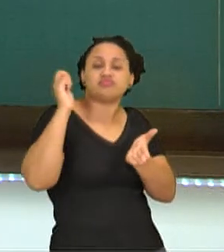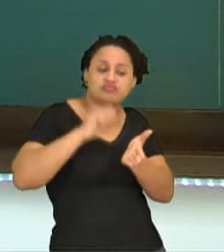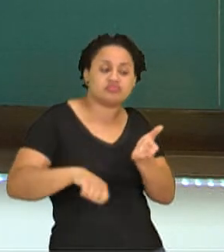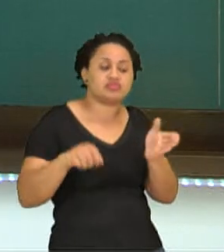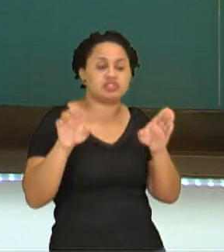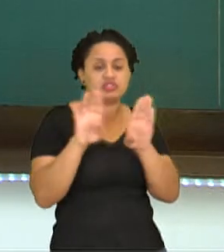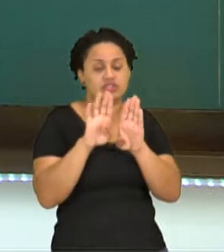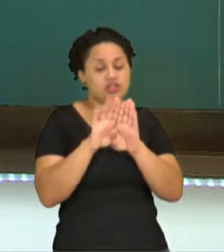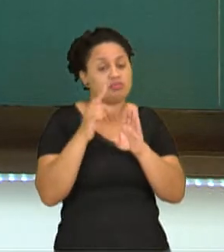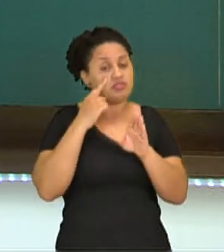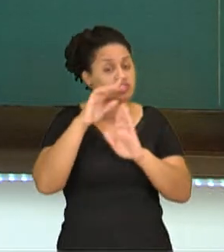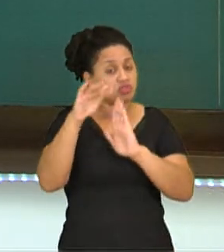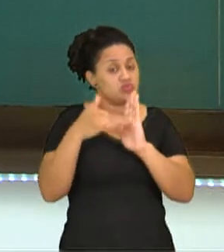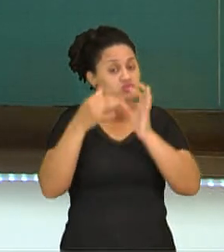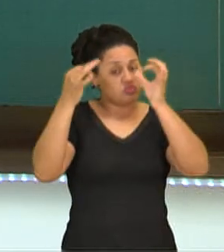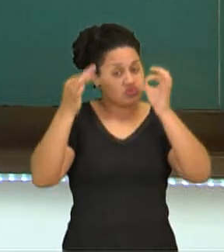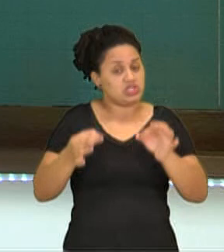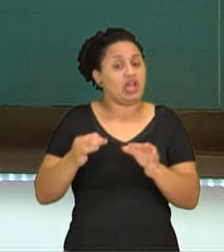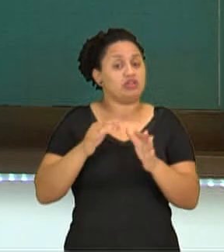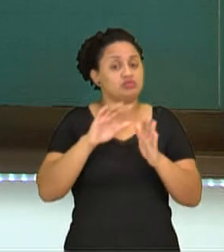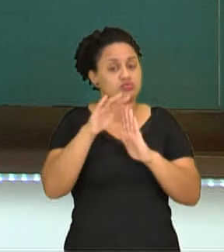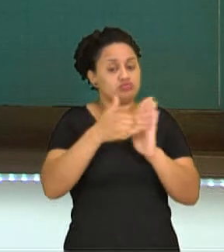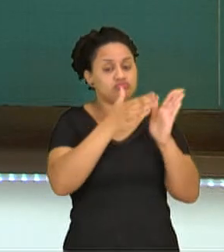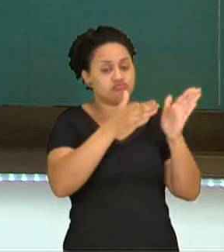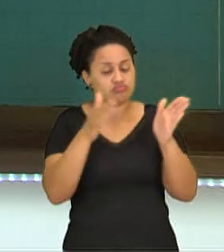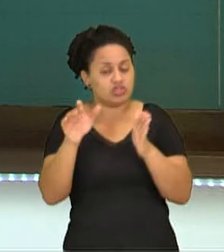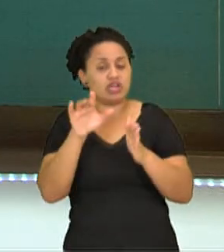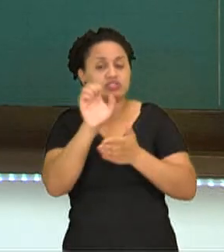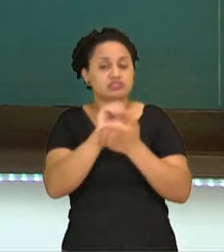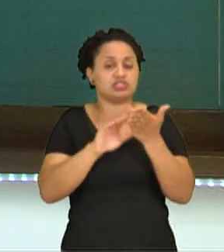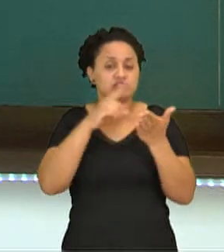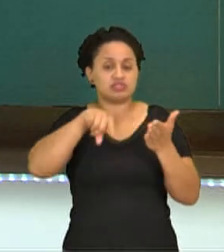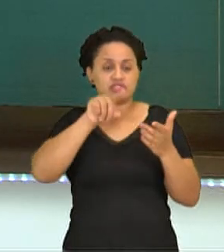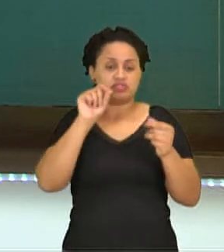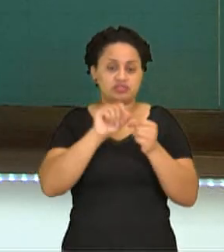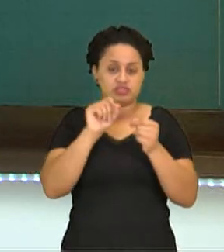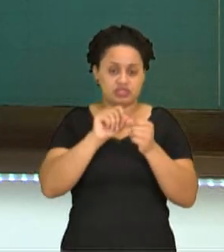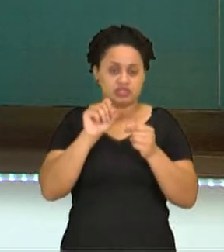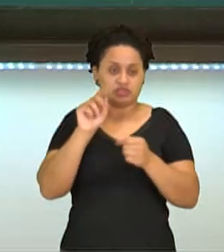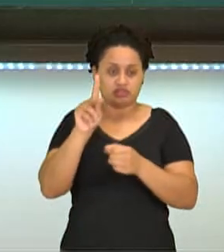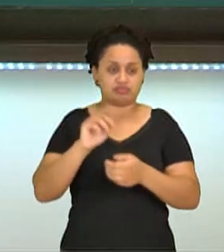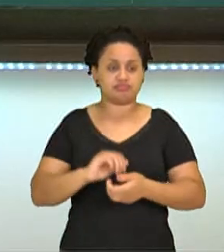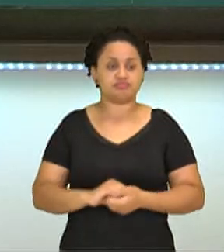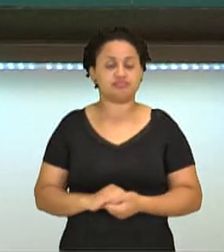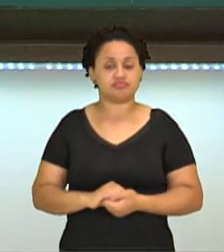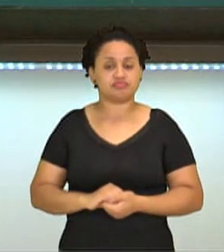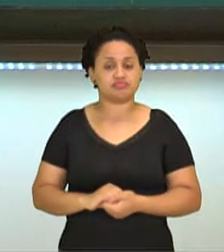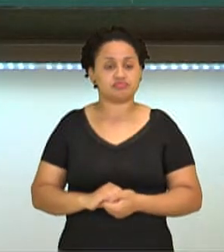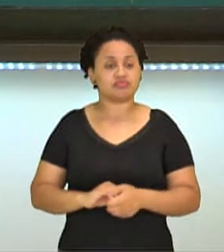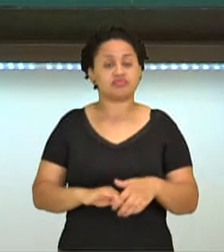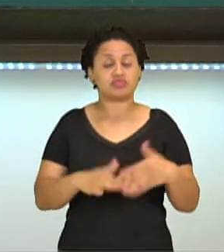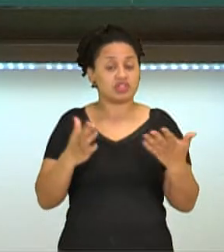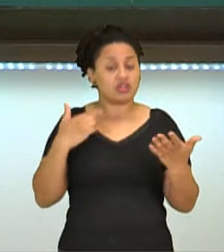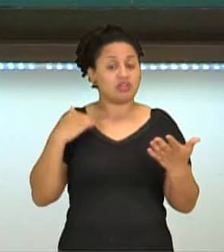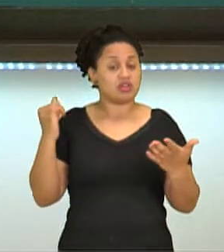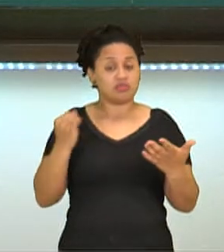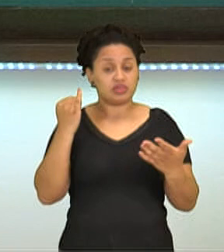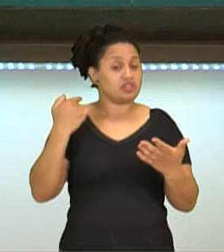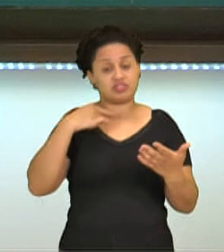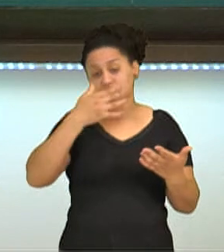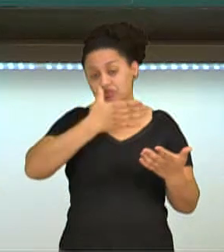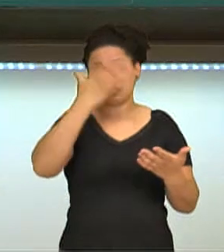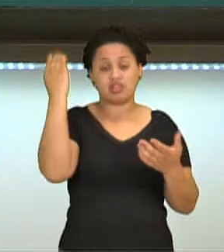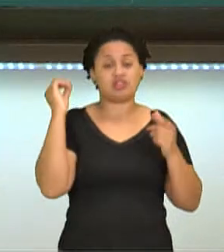para ver se está tudo certo, a atividade que vocês fizeram, ok? Então, não esqueçam,